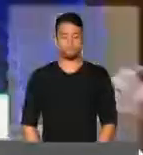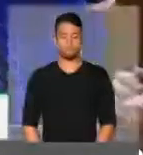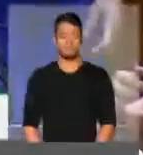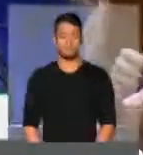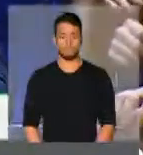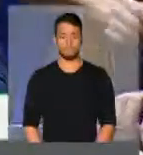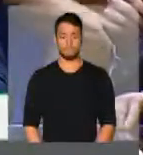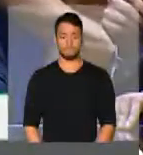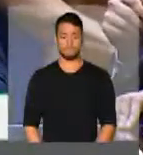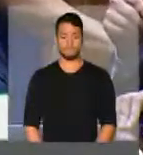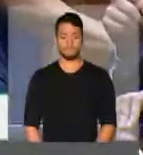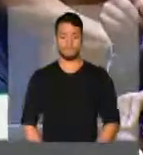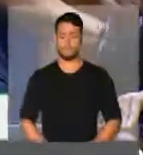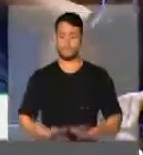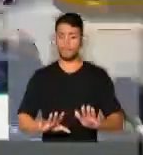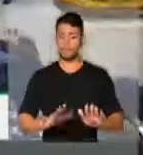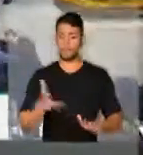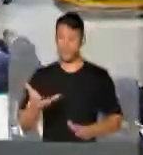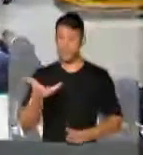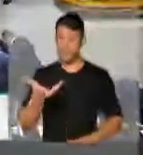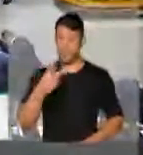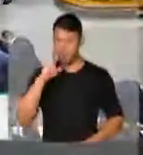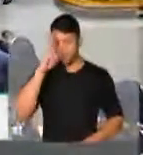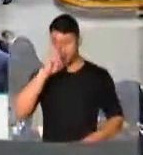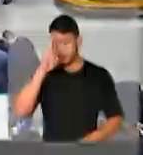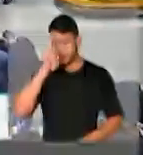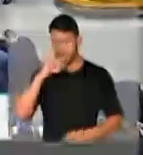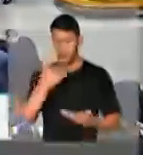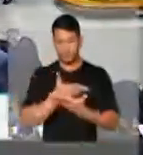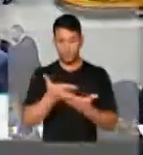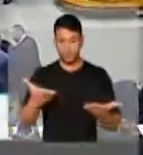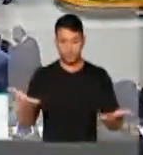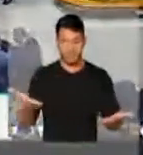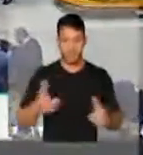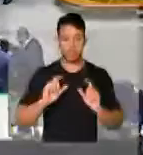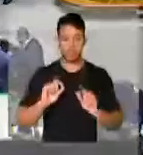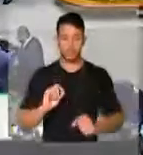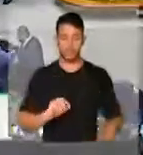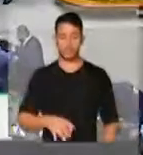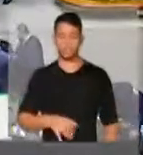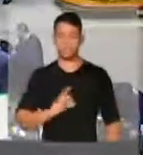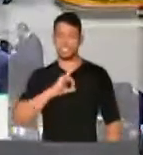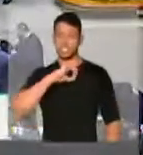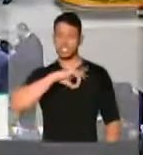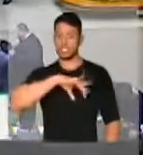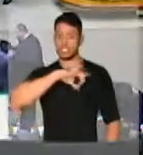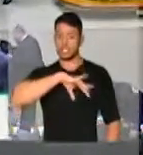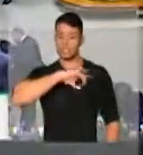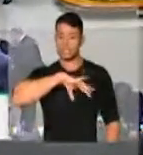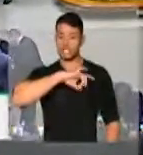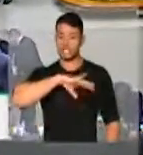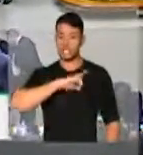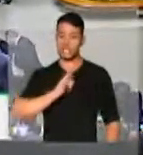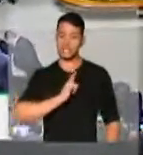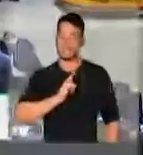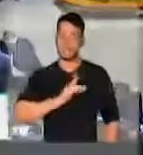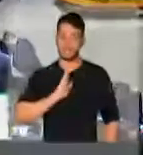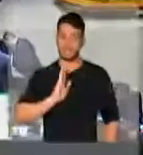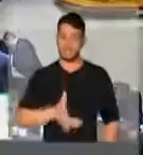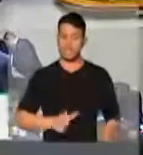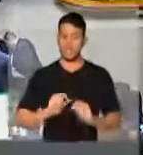Trade. Senhor presidente, apenas para lembrar os colegas parlamentares que o Chile adotou um modelo de